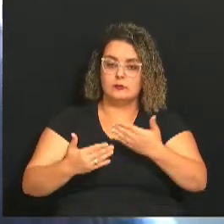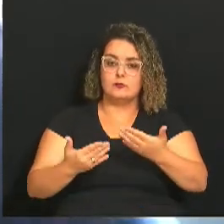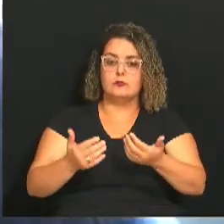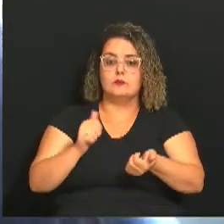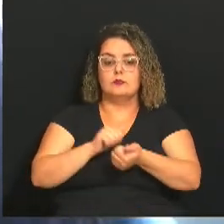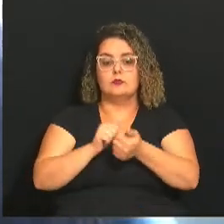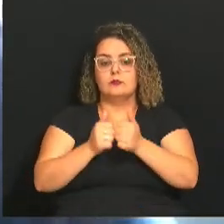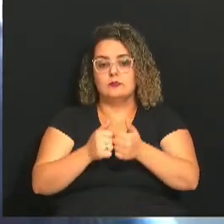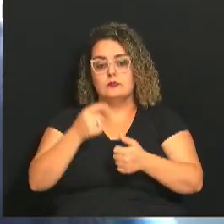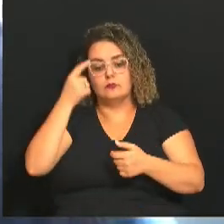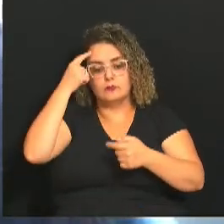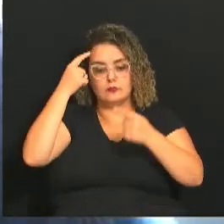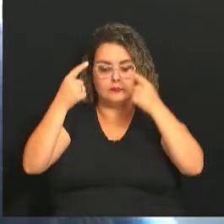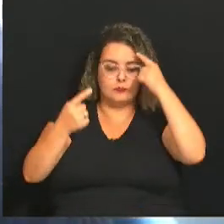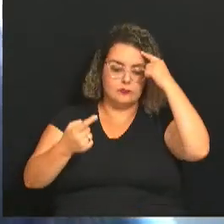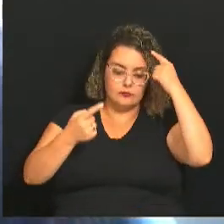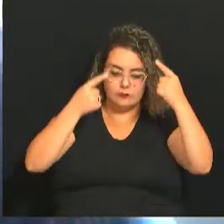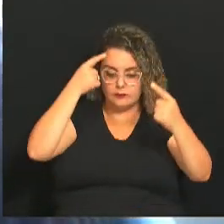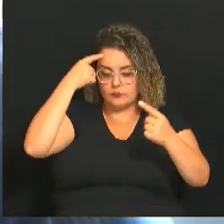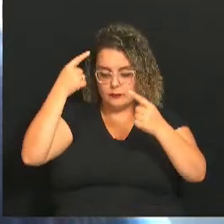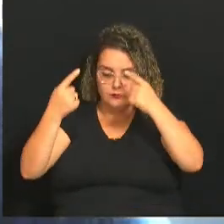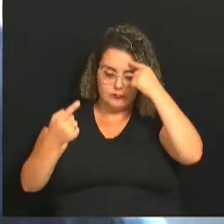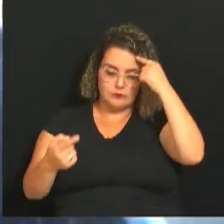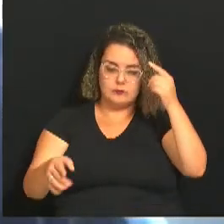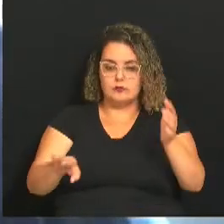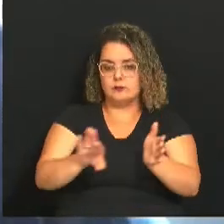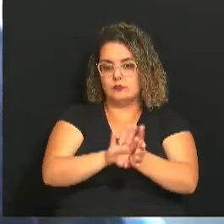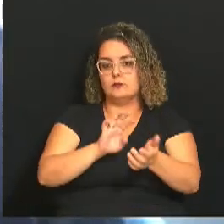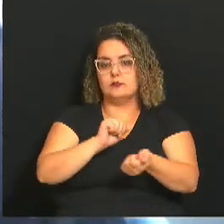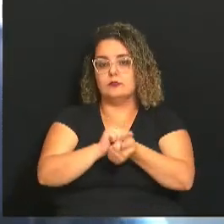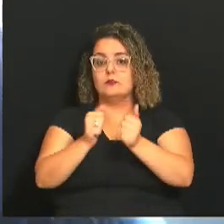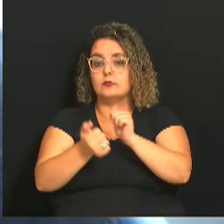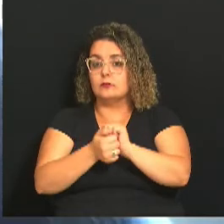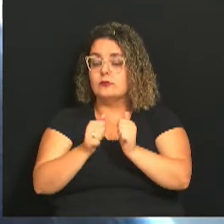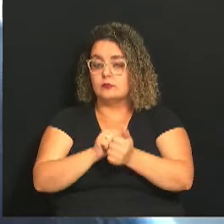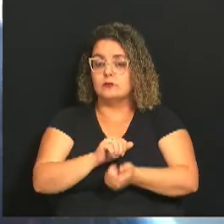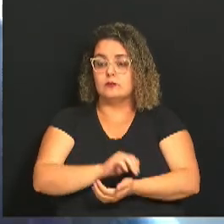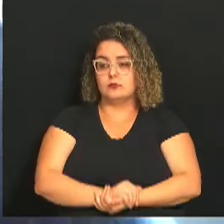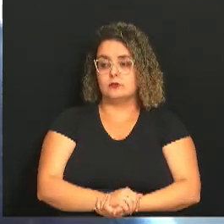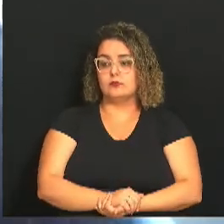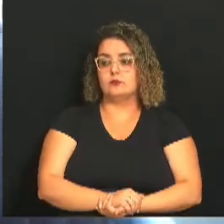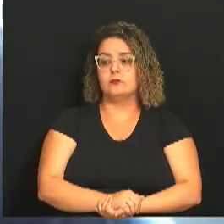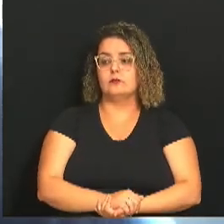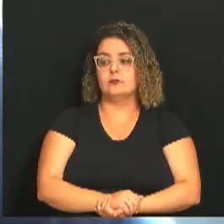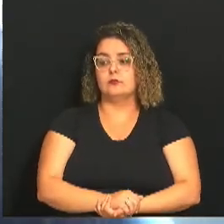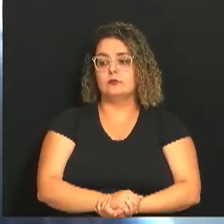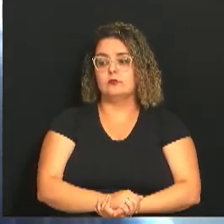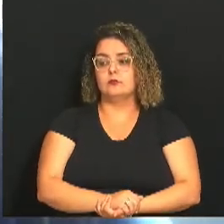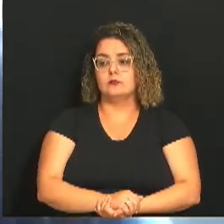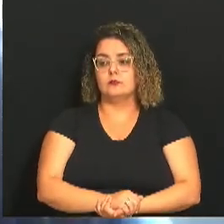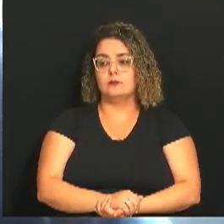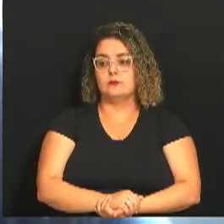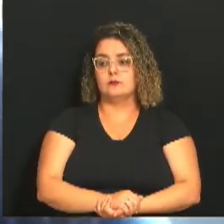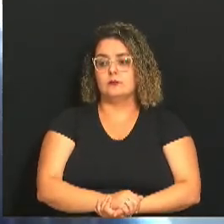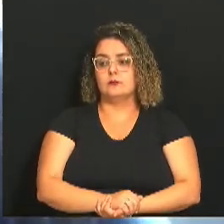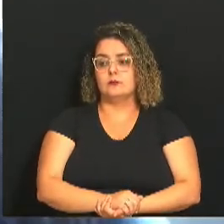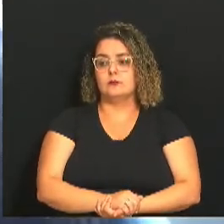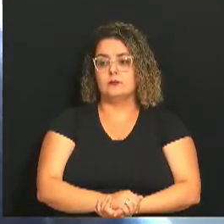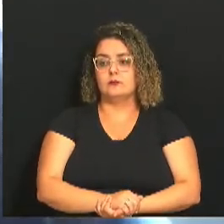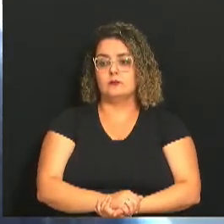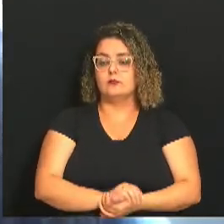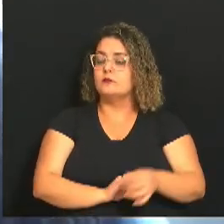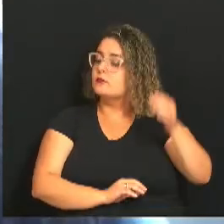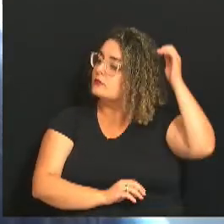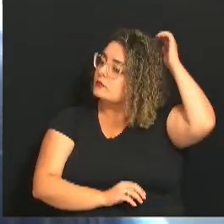vão surgindo, né? E a gente vai aprimorando, né? Mas seria um excelente